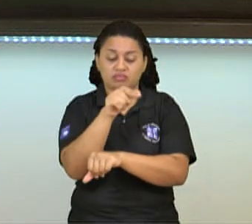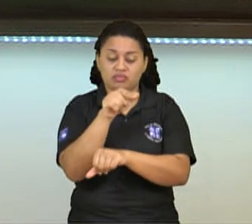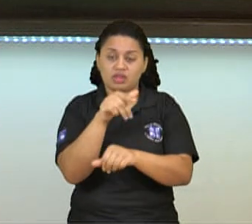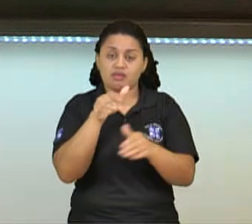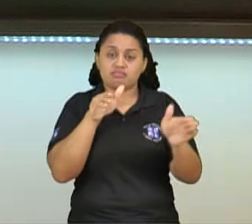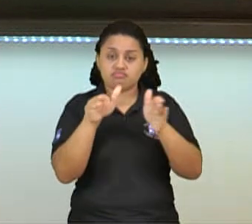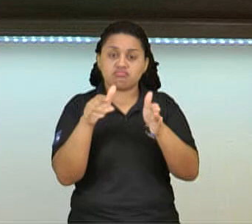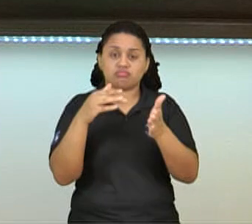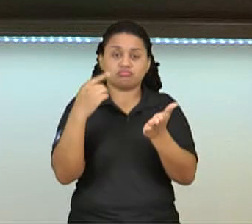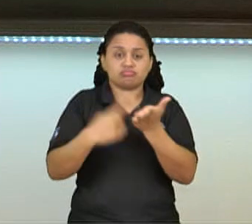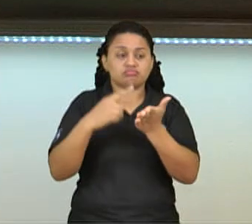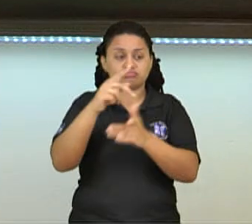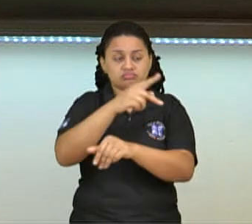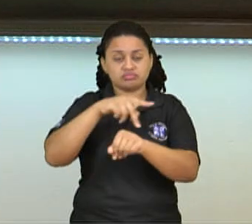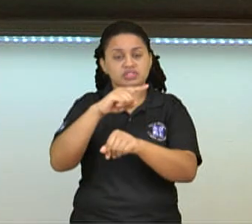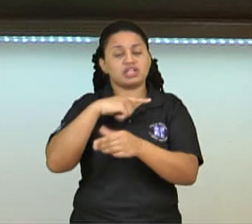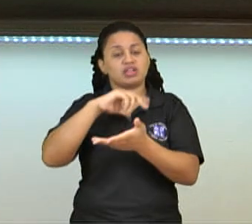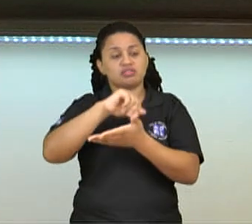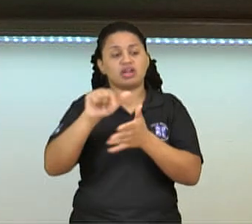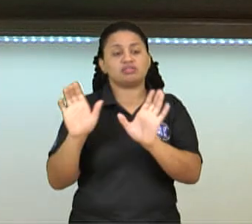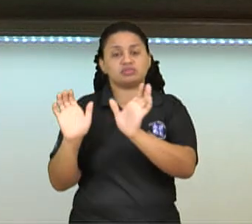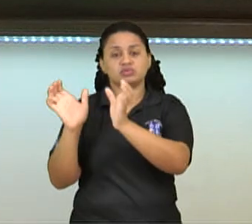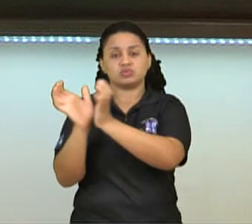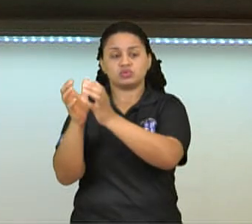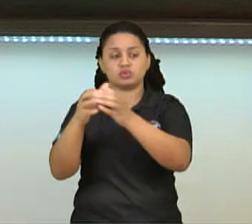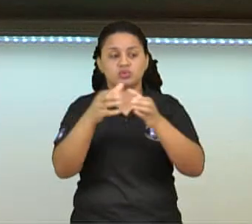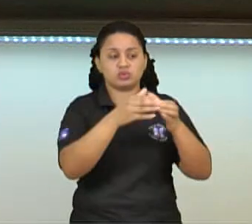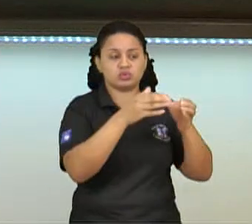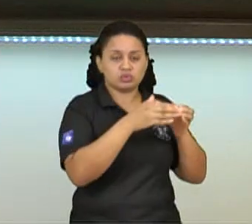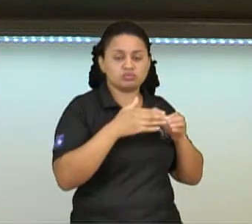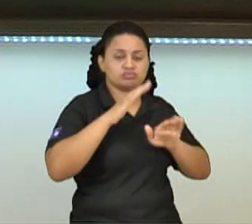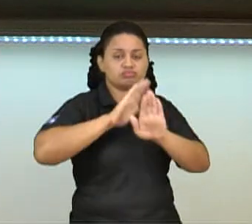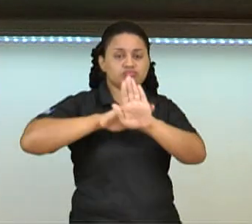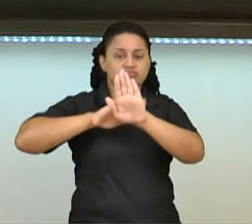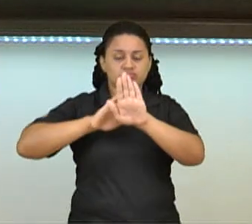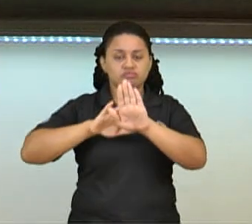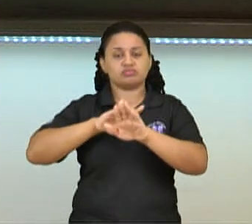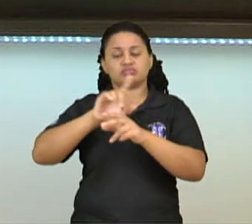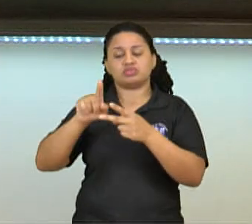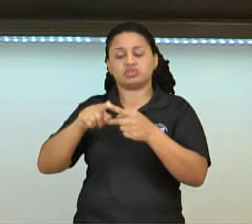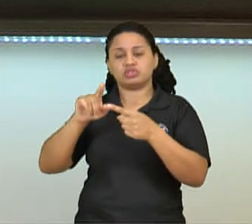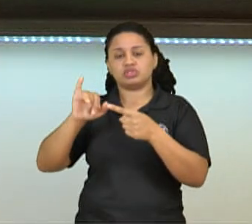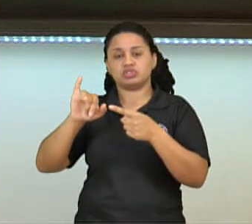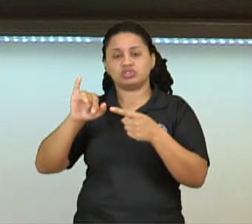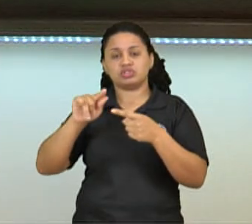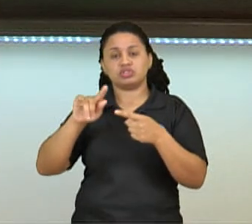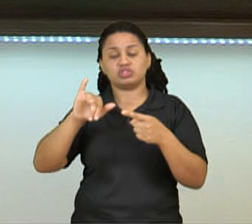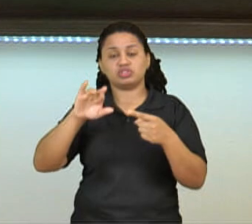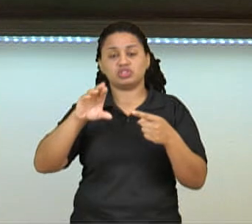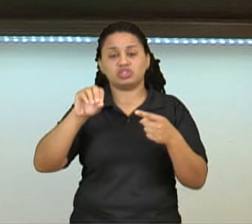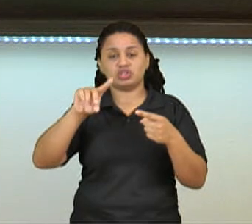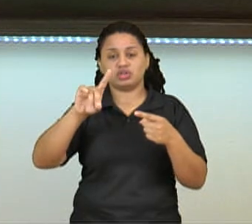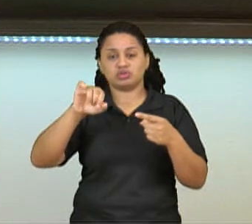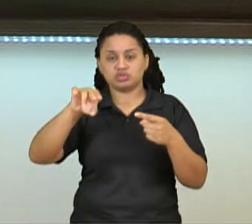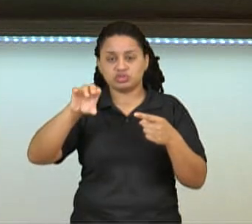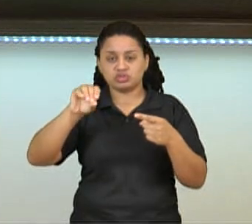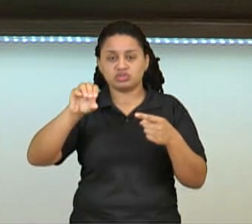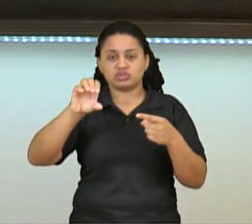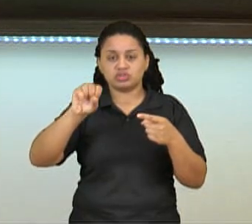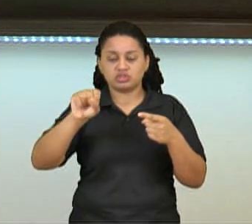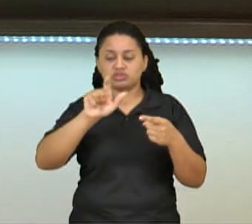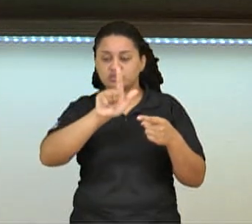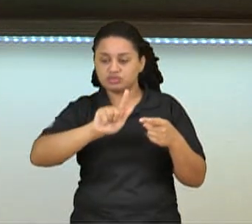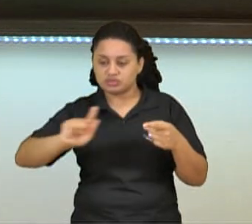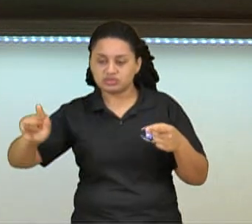Nacional vão existir vários grupos ideológicos do Terceiro Estado. Os girondinos, que sentavam-se à direita e